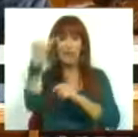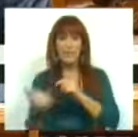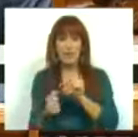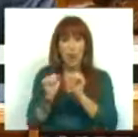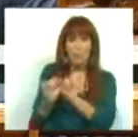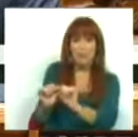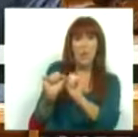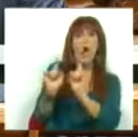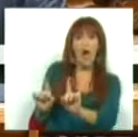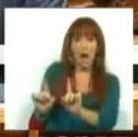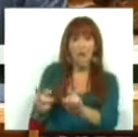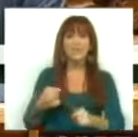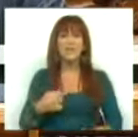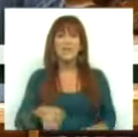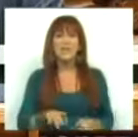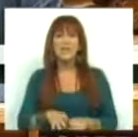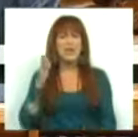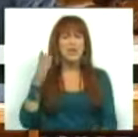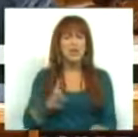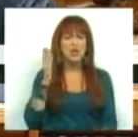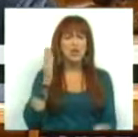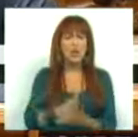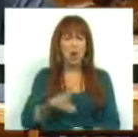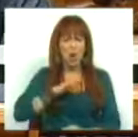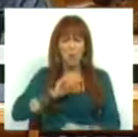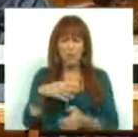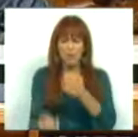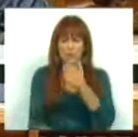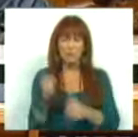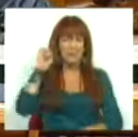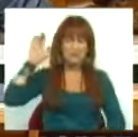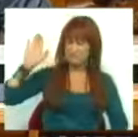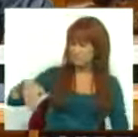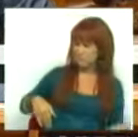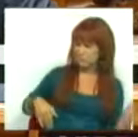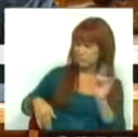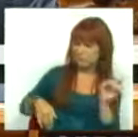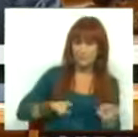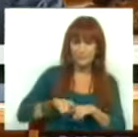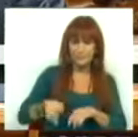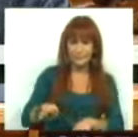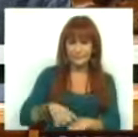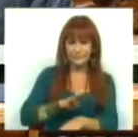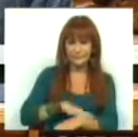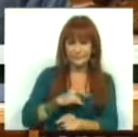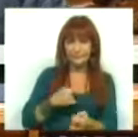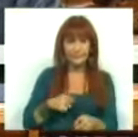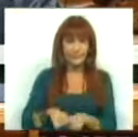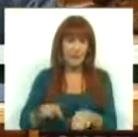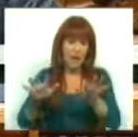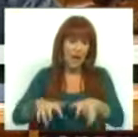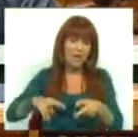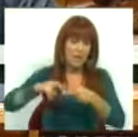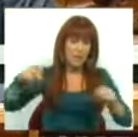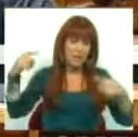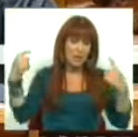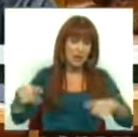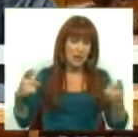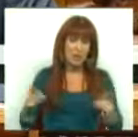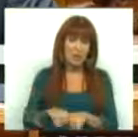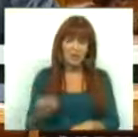da oposição. Só em Portugal é que se gerou um desprestígio político e administrativo das assembleias